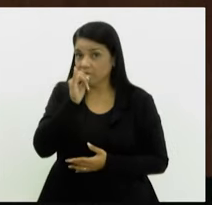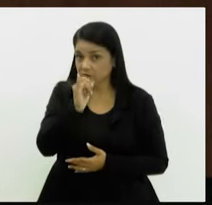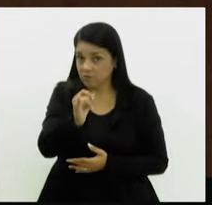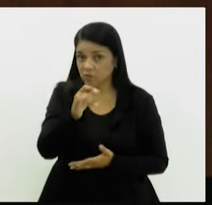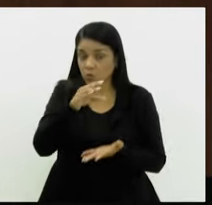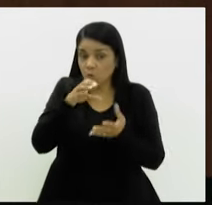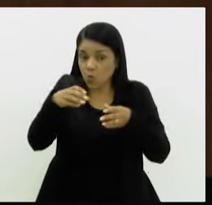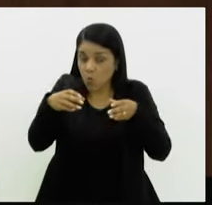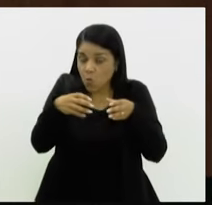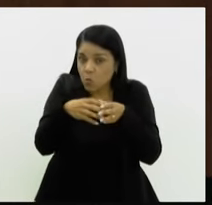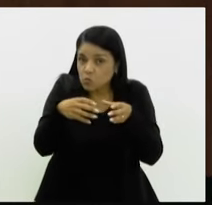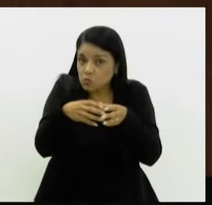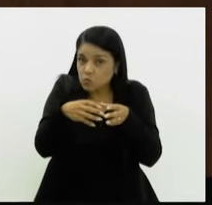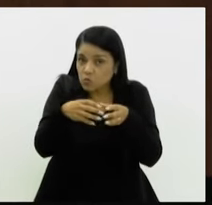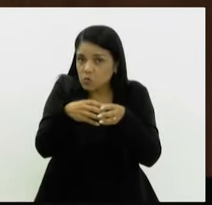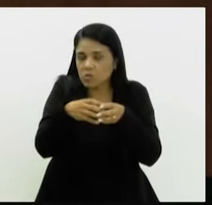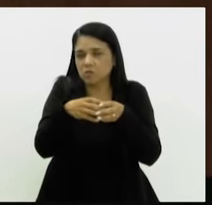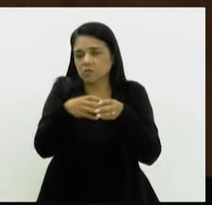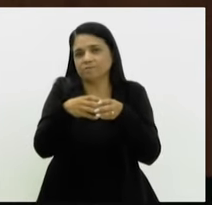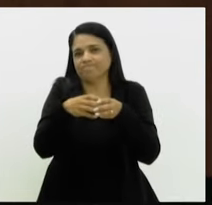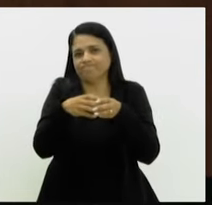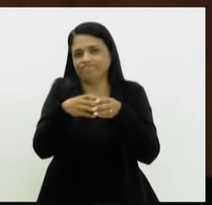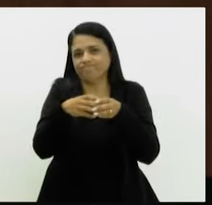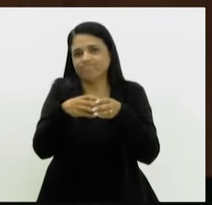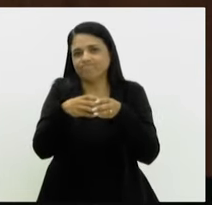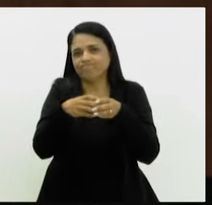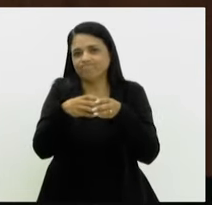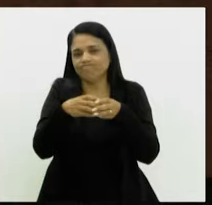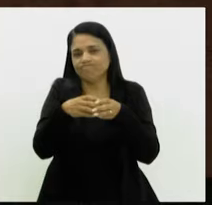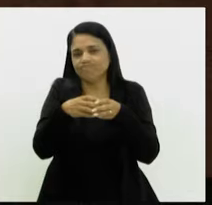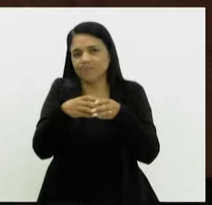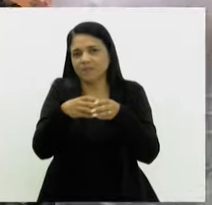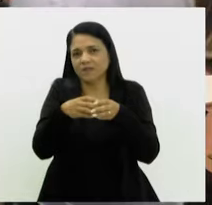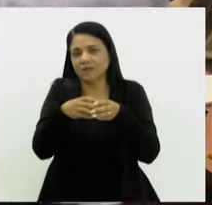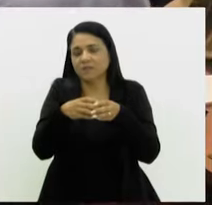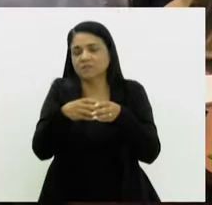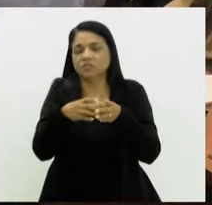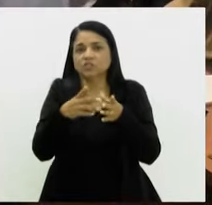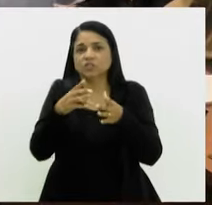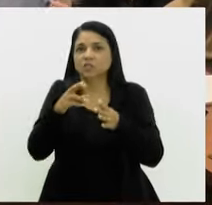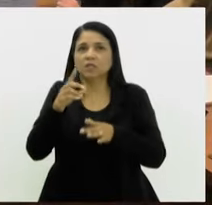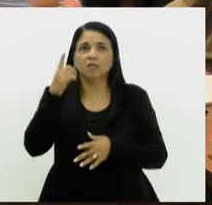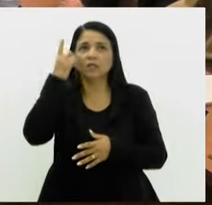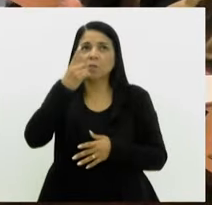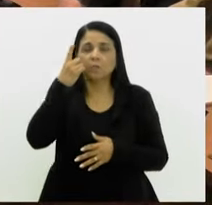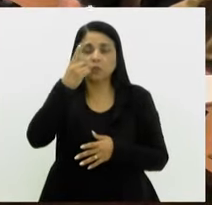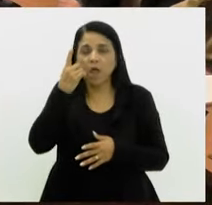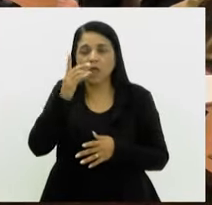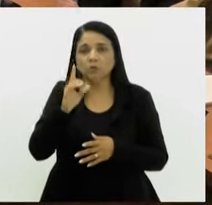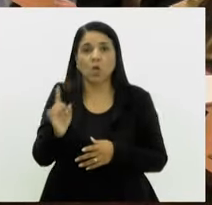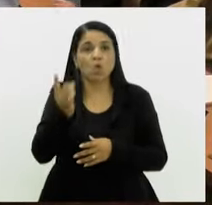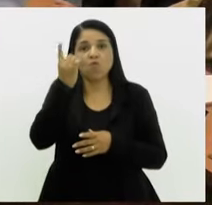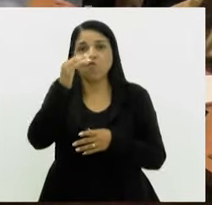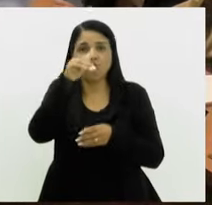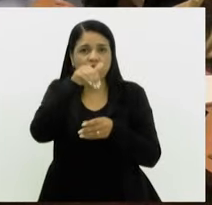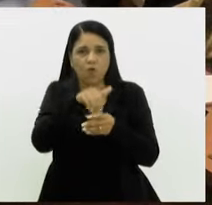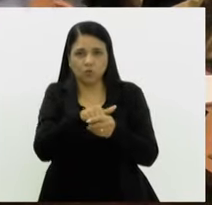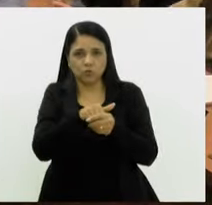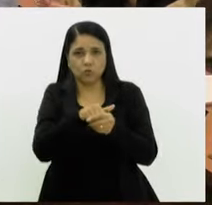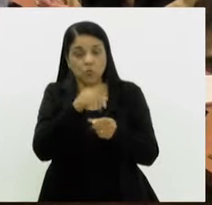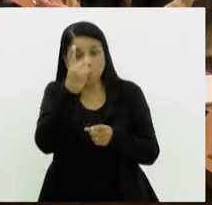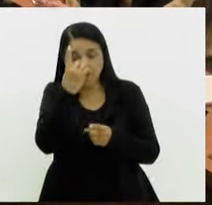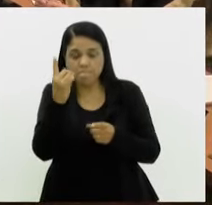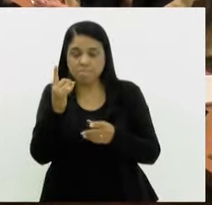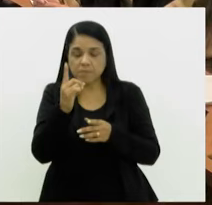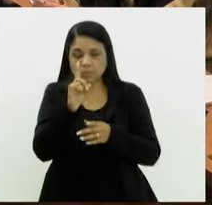conselho, onde não tem uma definição autocrática do deputado, ele é apenas um voto, apenas uma pessoa que